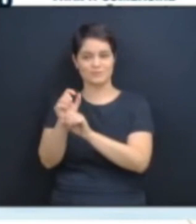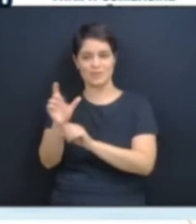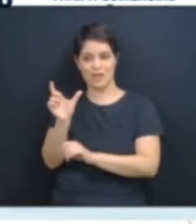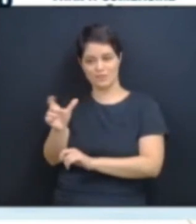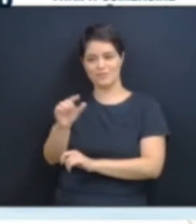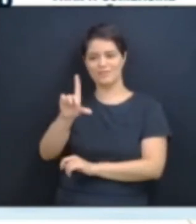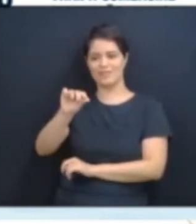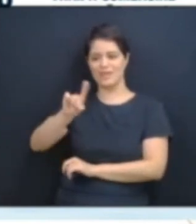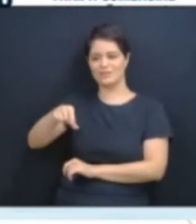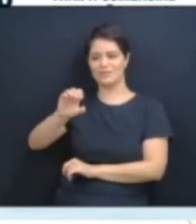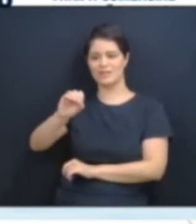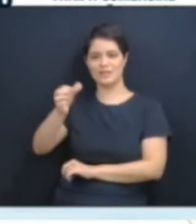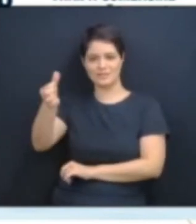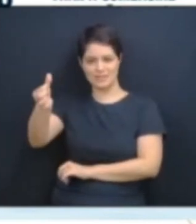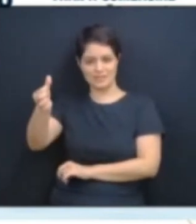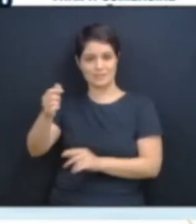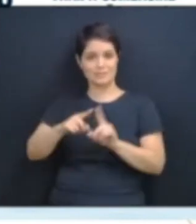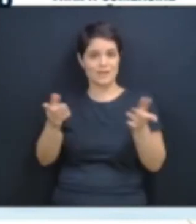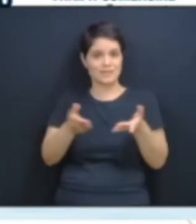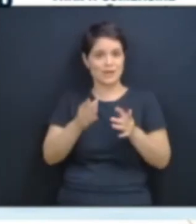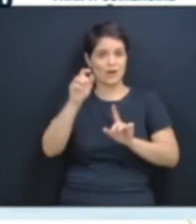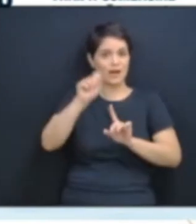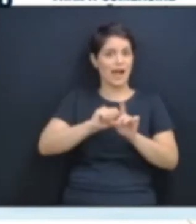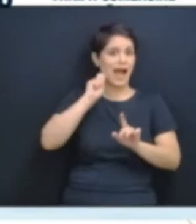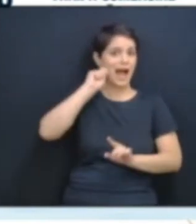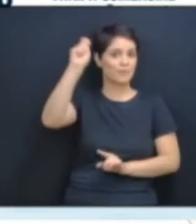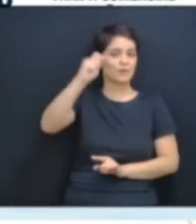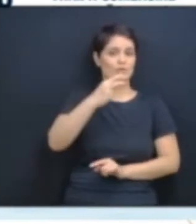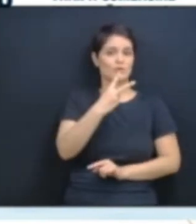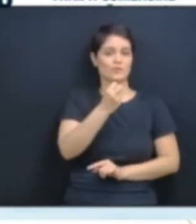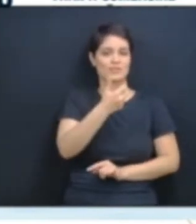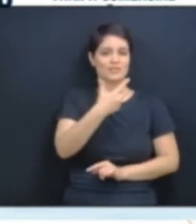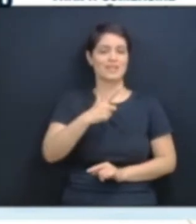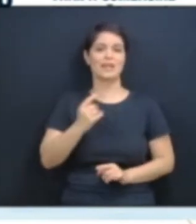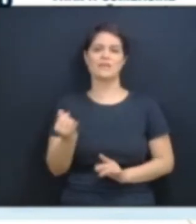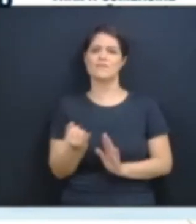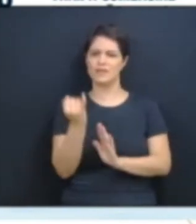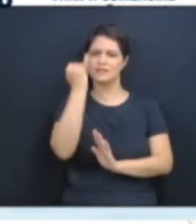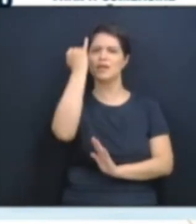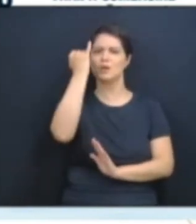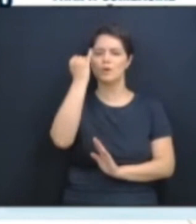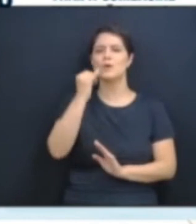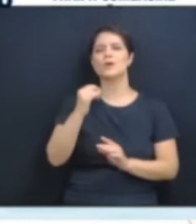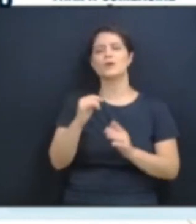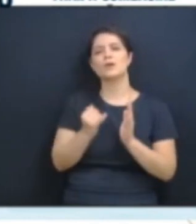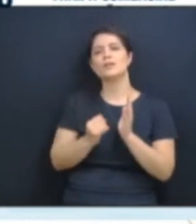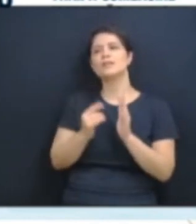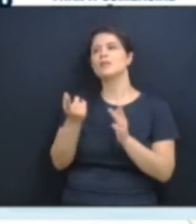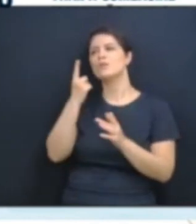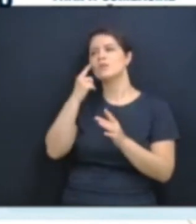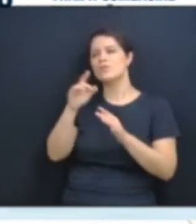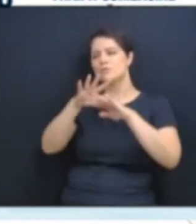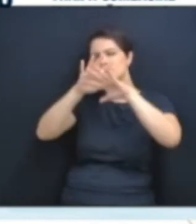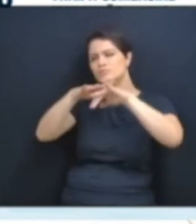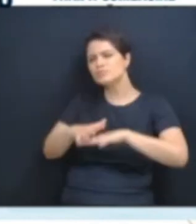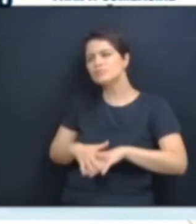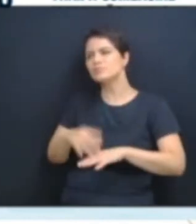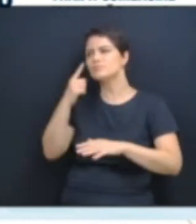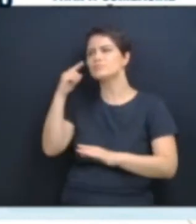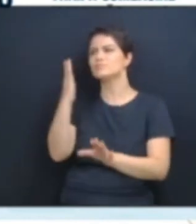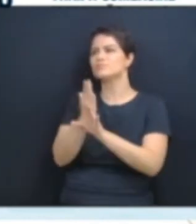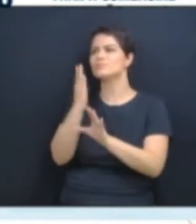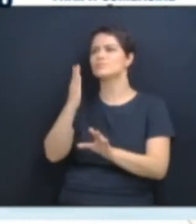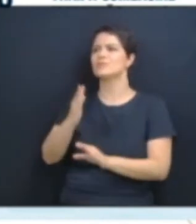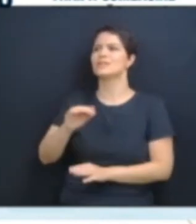2023, carrego isso, dá o seguinte resultado: 10,28 para a pista simples, 11,25 com o